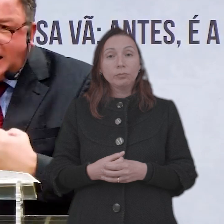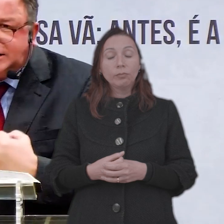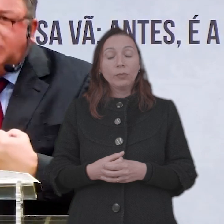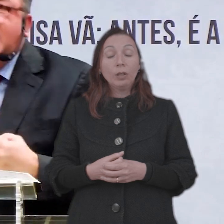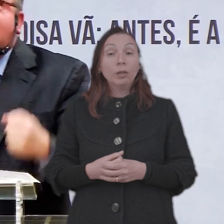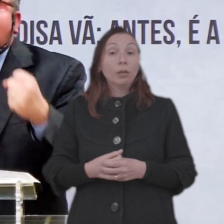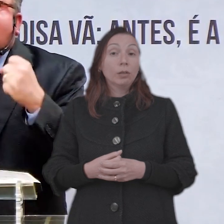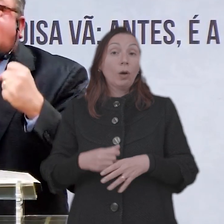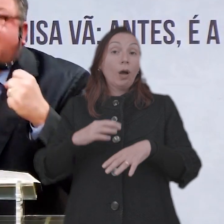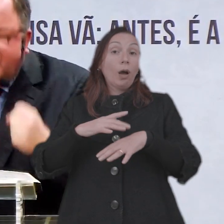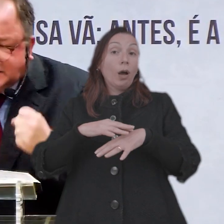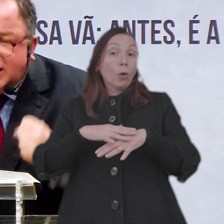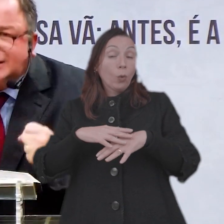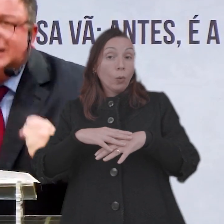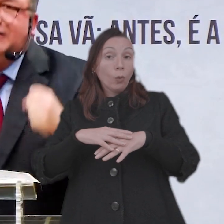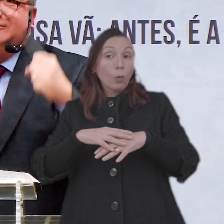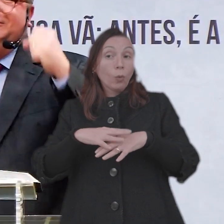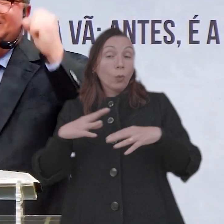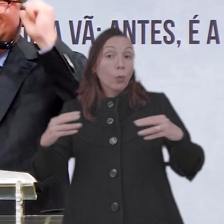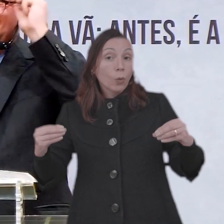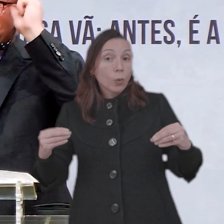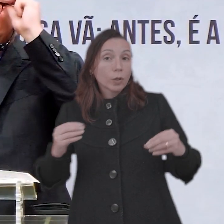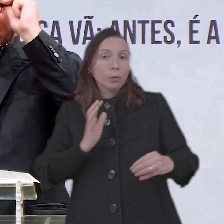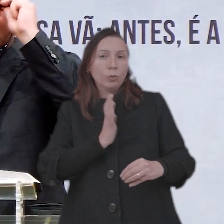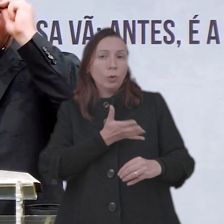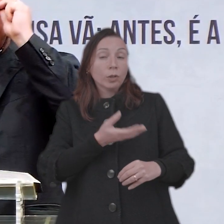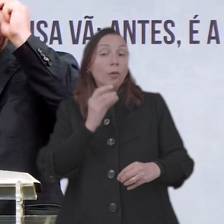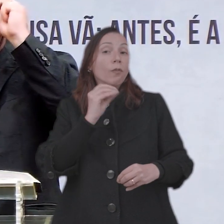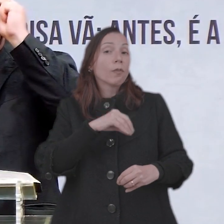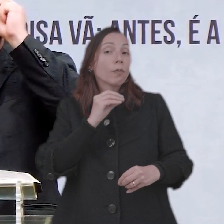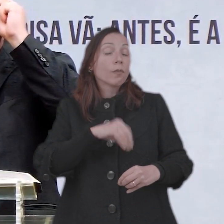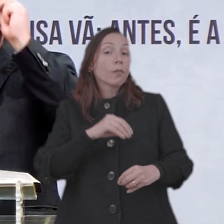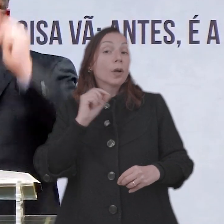do meu coração é através da oração.